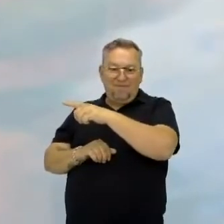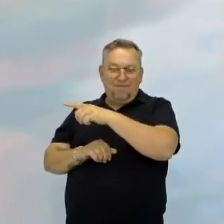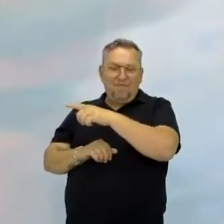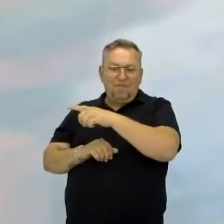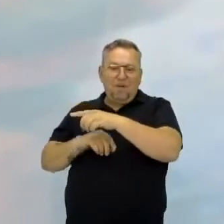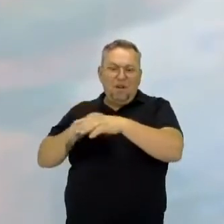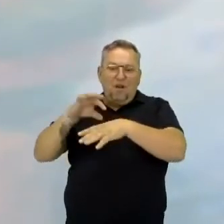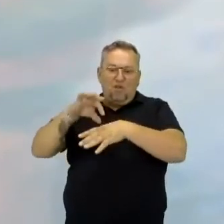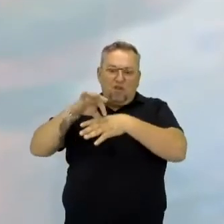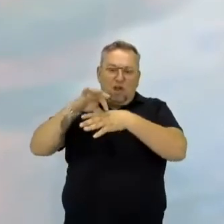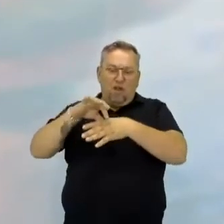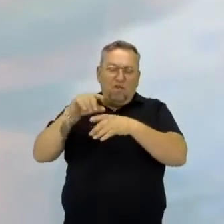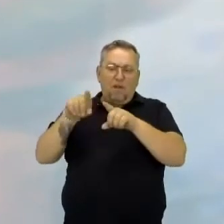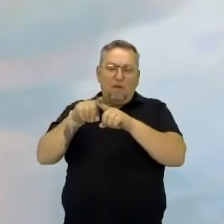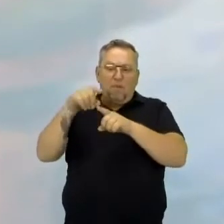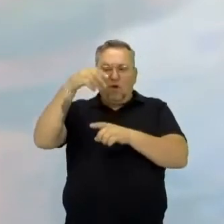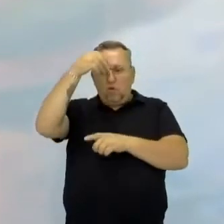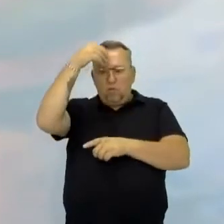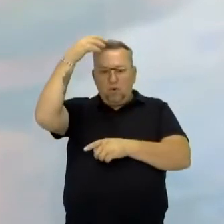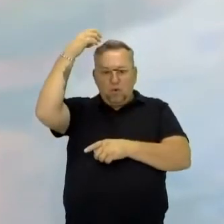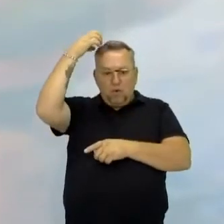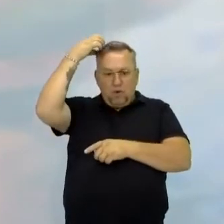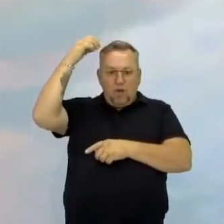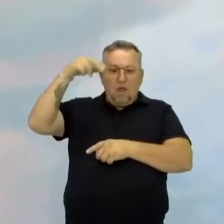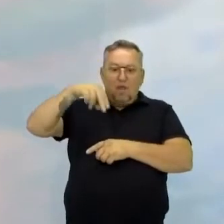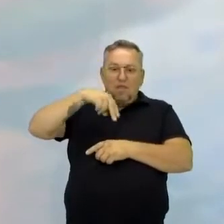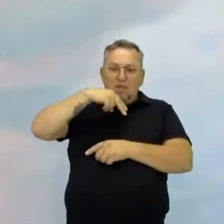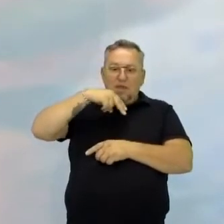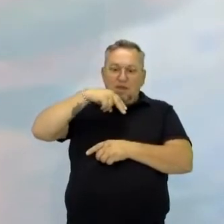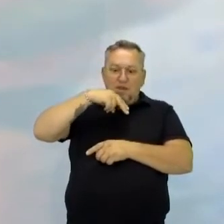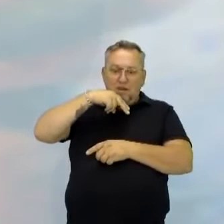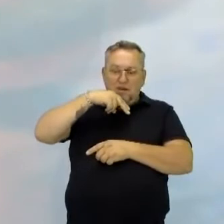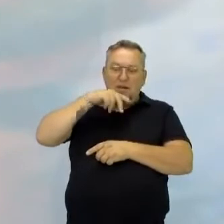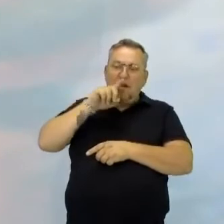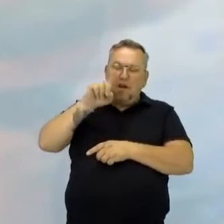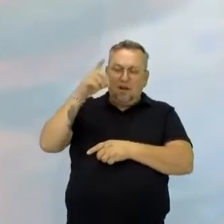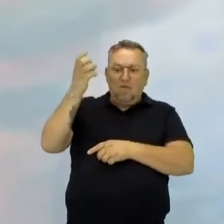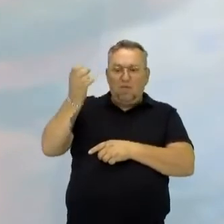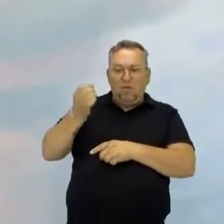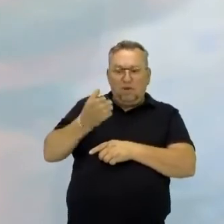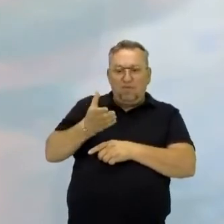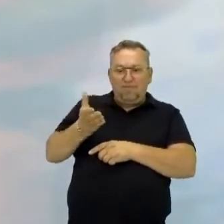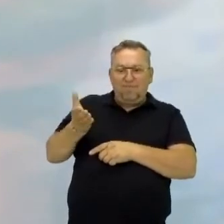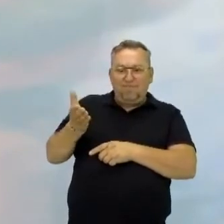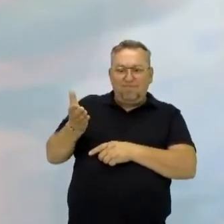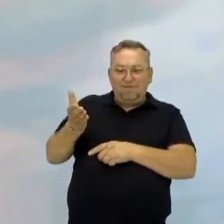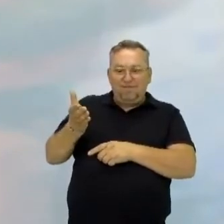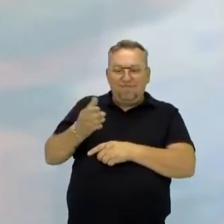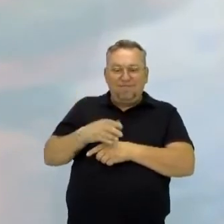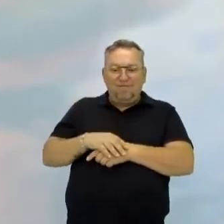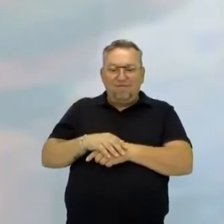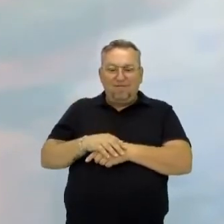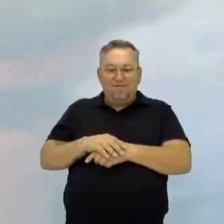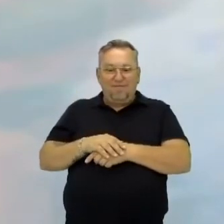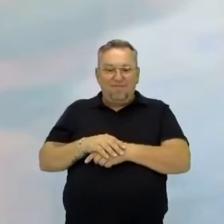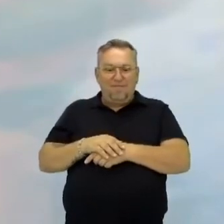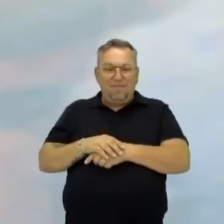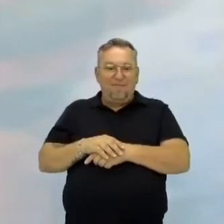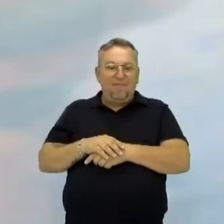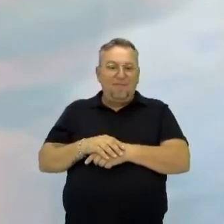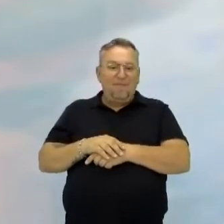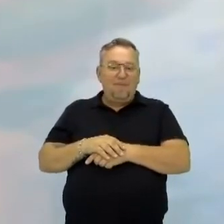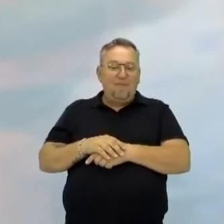mocambos, né, sobrinho do rei e neto da Qualtune, daquela que eu contei para vocês, né, que era a filha do rei